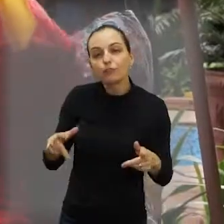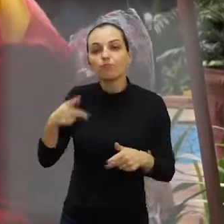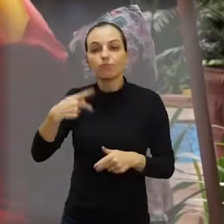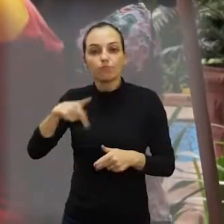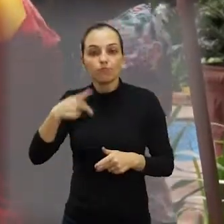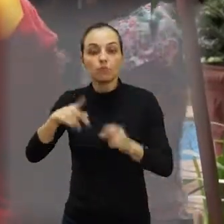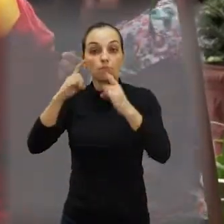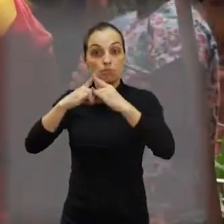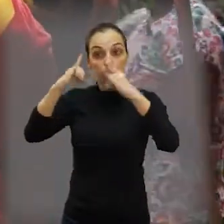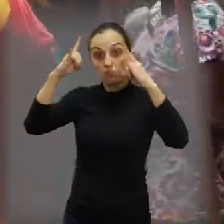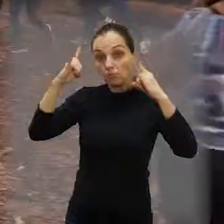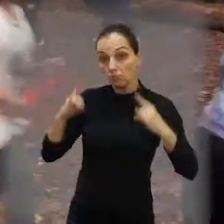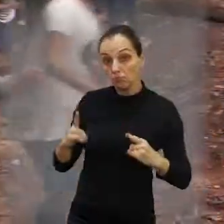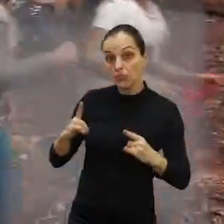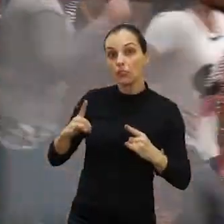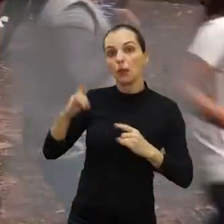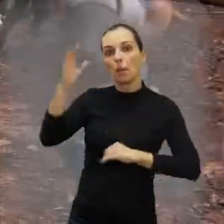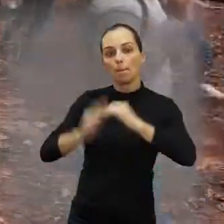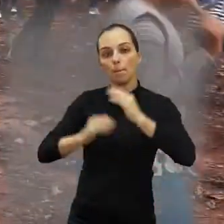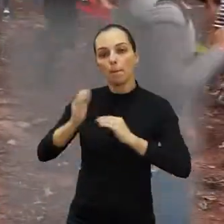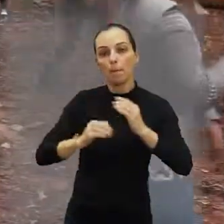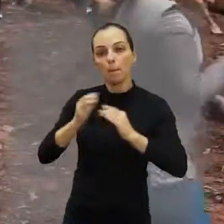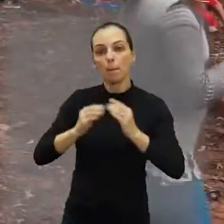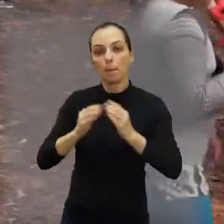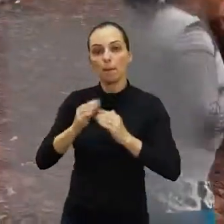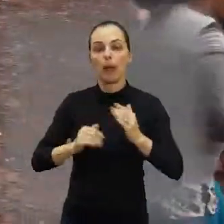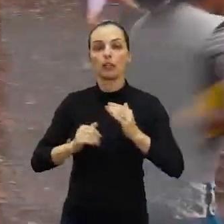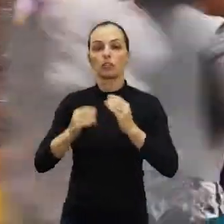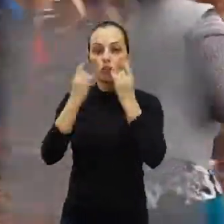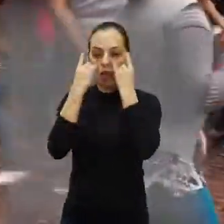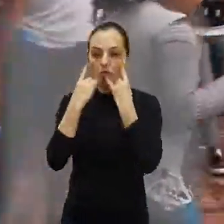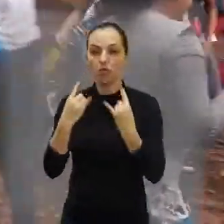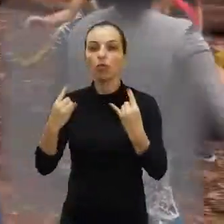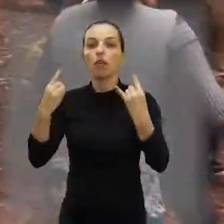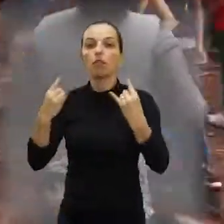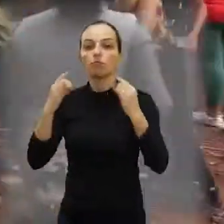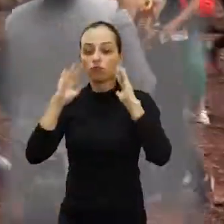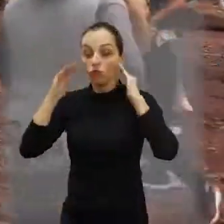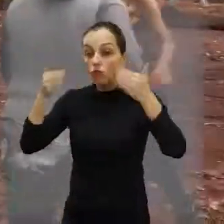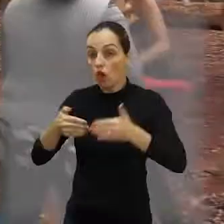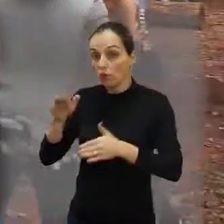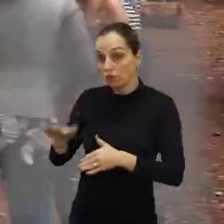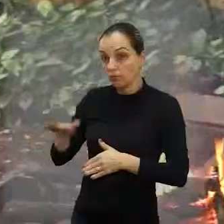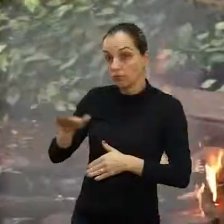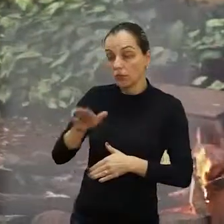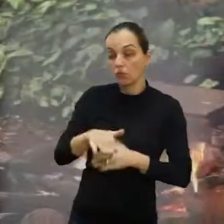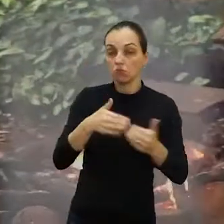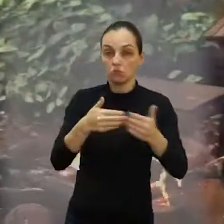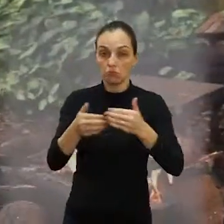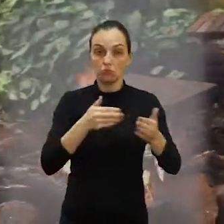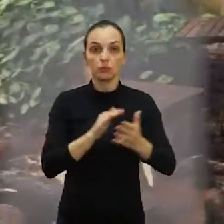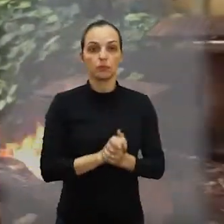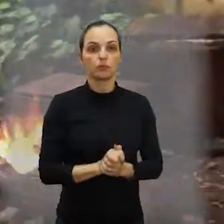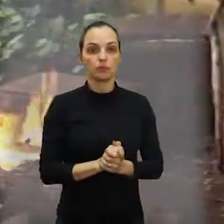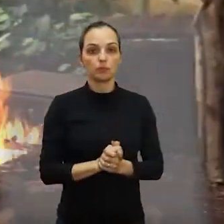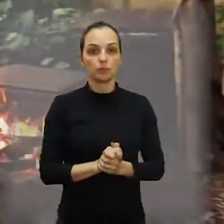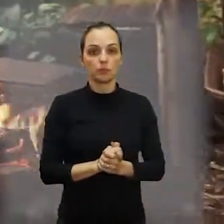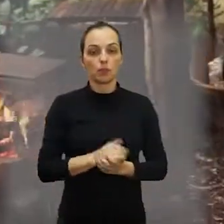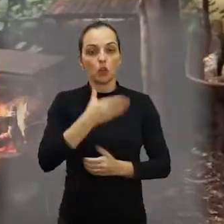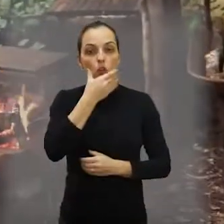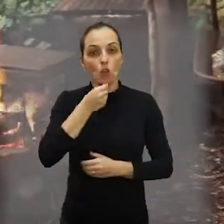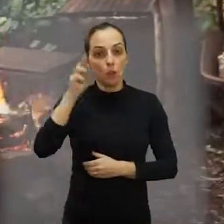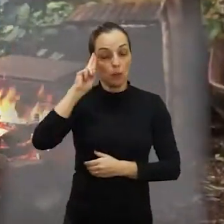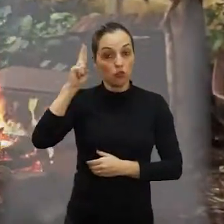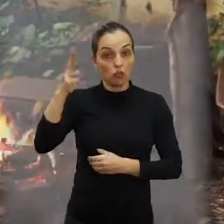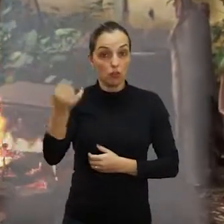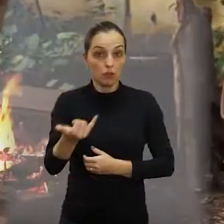das meninas e de qualquer criança. Hoje em dia a gente oferece atividades super diferentes e atrativas aqui na Roca. Para o responsável pelo espaço, a